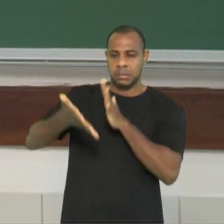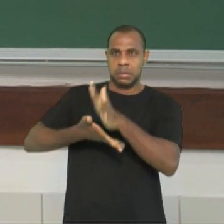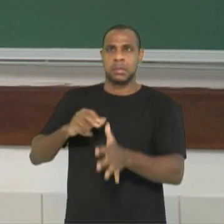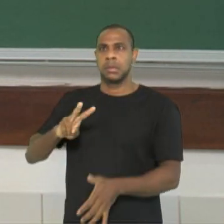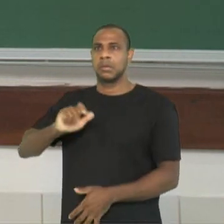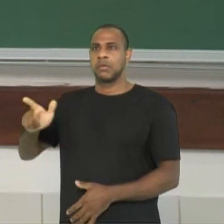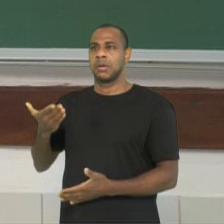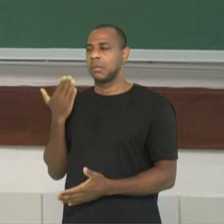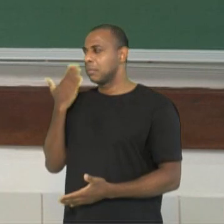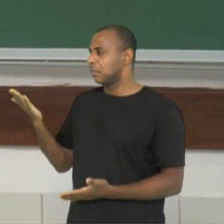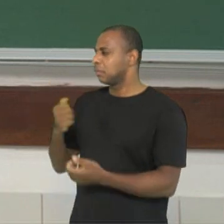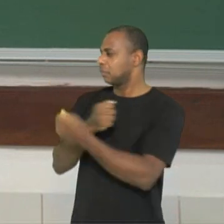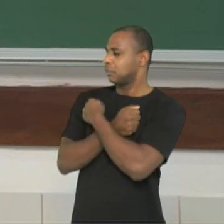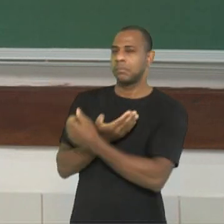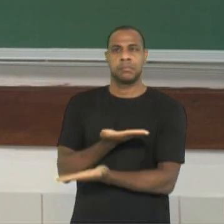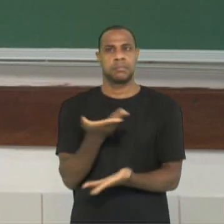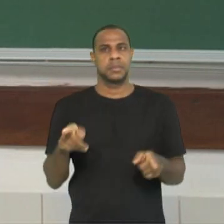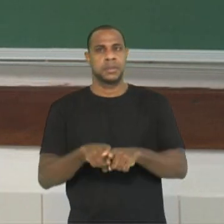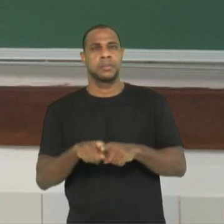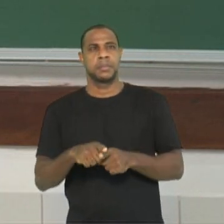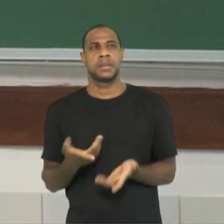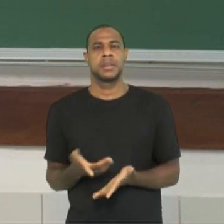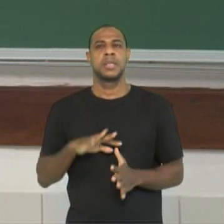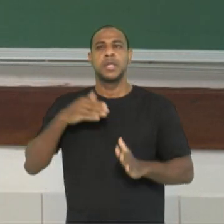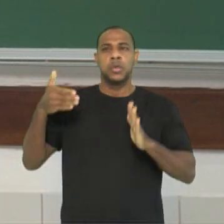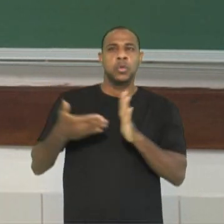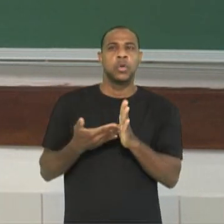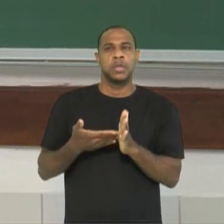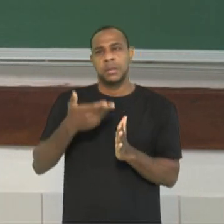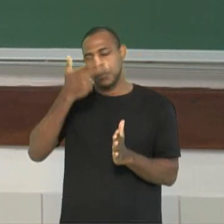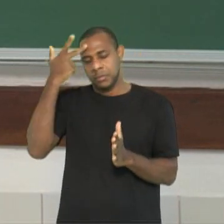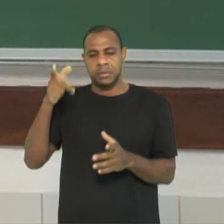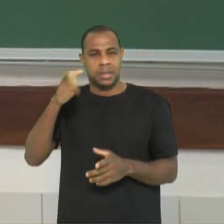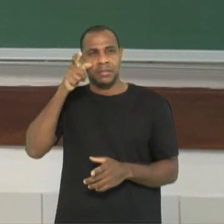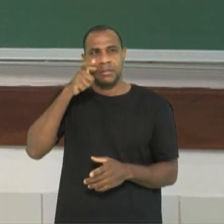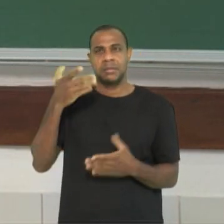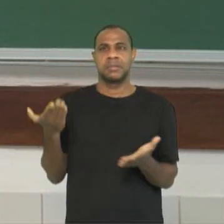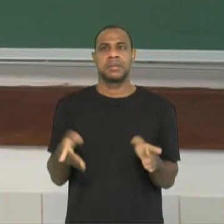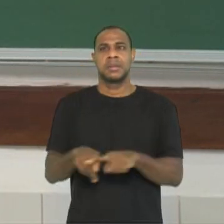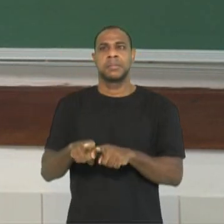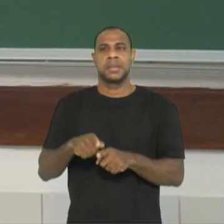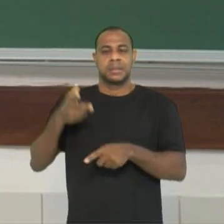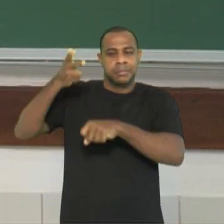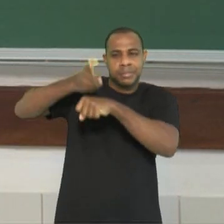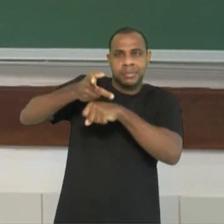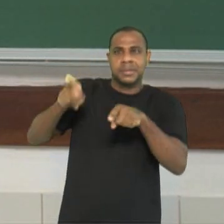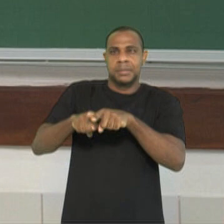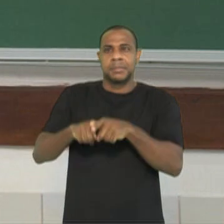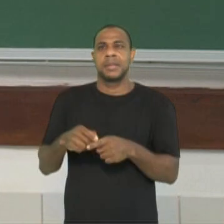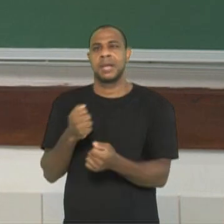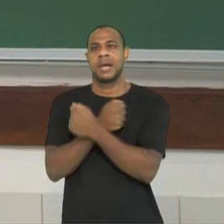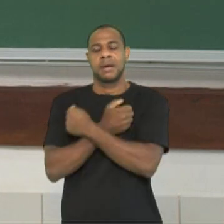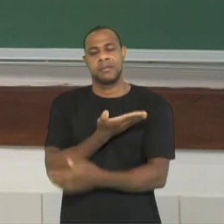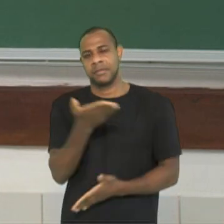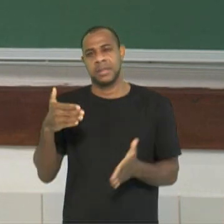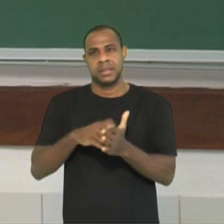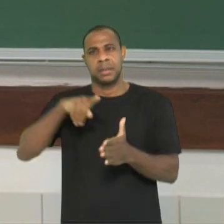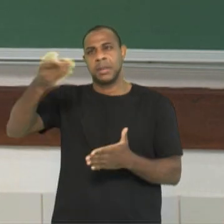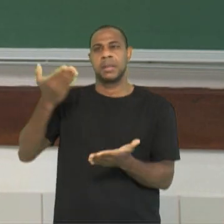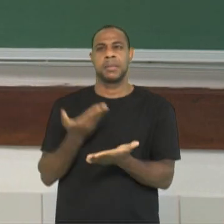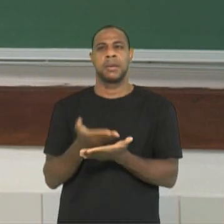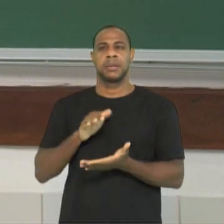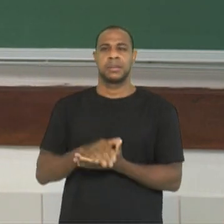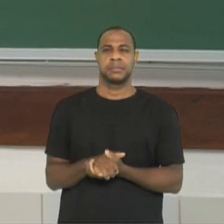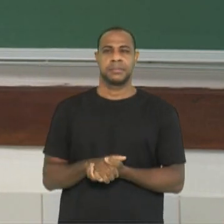que está aqui, um forte abraço a você, e a todo o pessoal que está nos bastidores e a você que está em casa. Forte abraço e até!